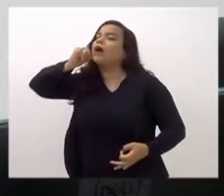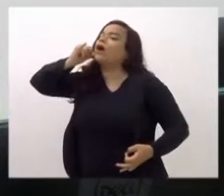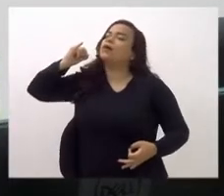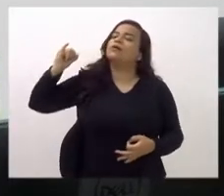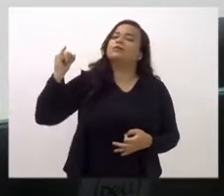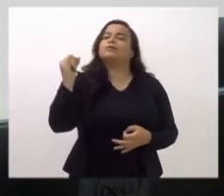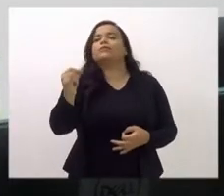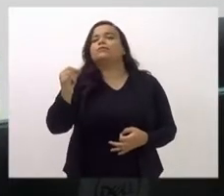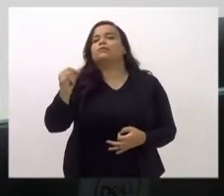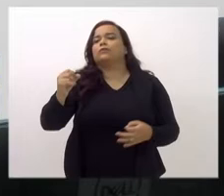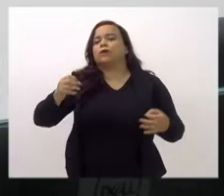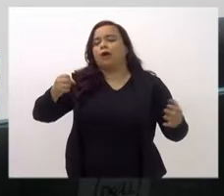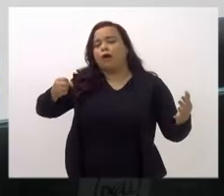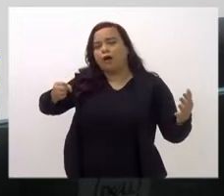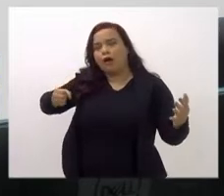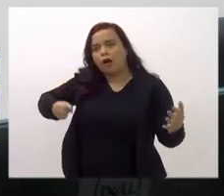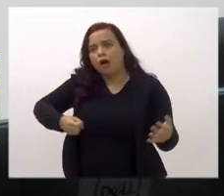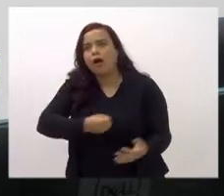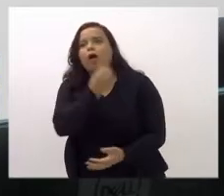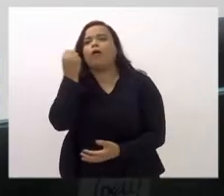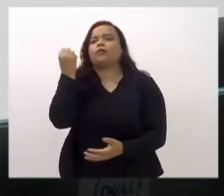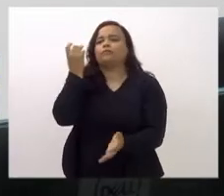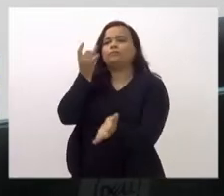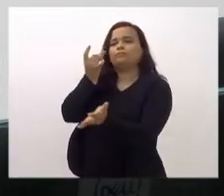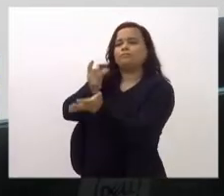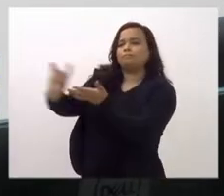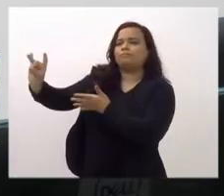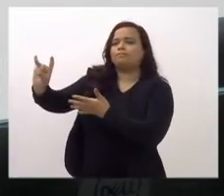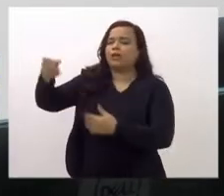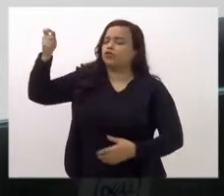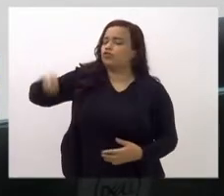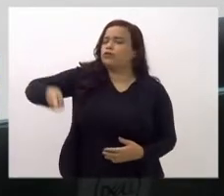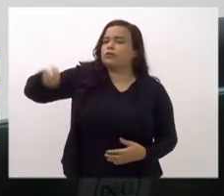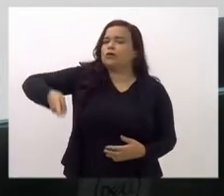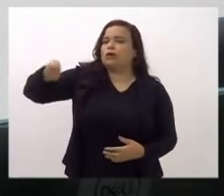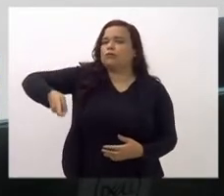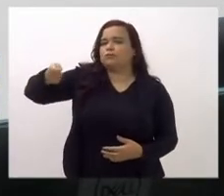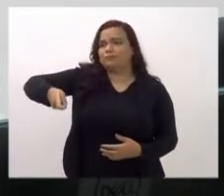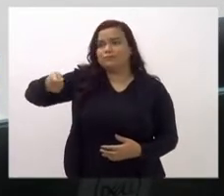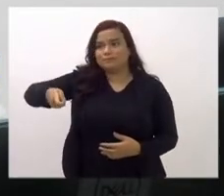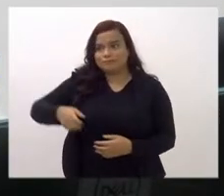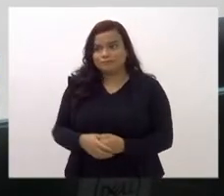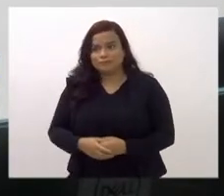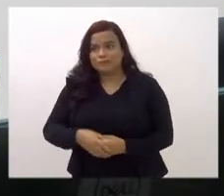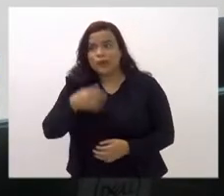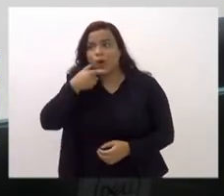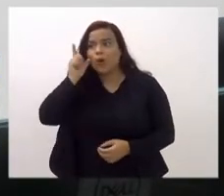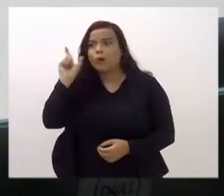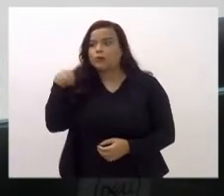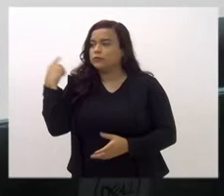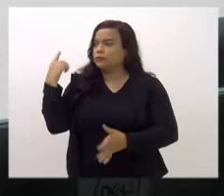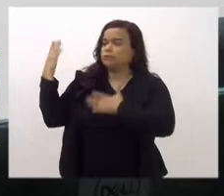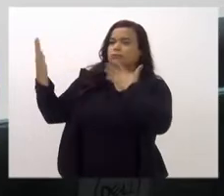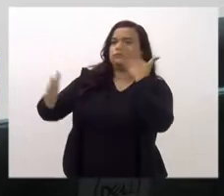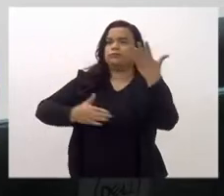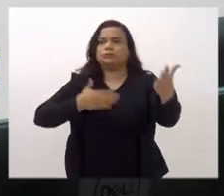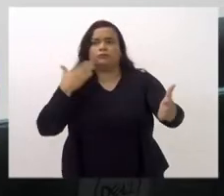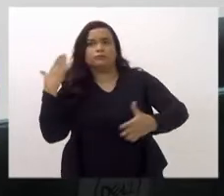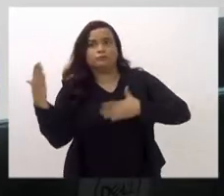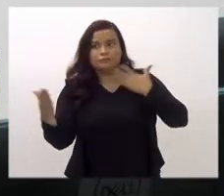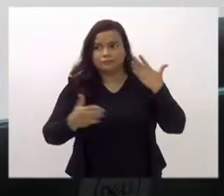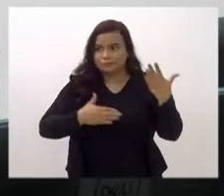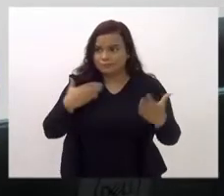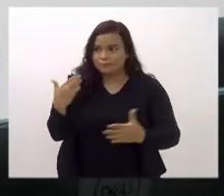manifestando nosso ódio e nosso nojo a ditaduras. Ontem a gente se surpreendeu com